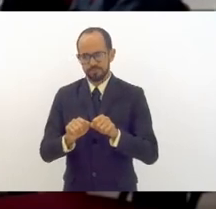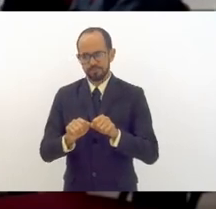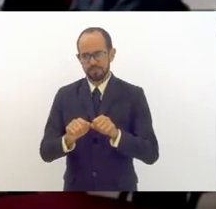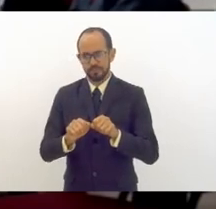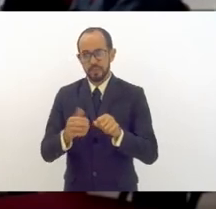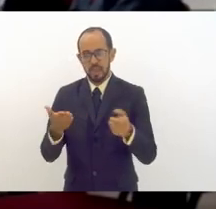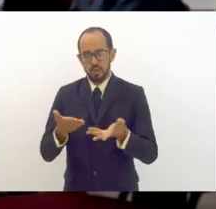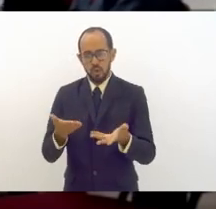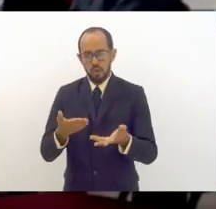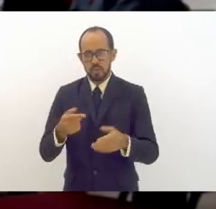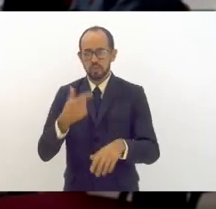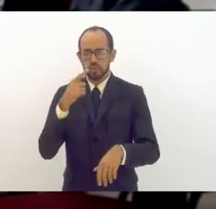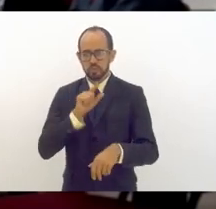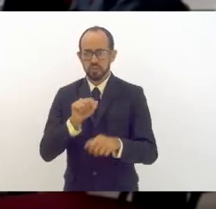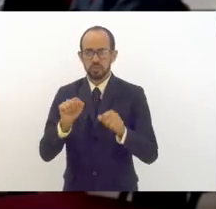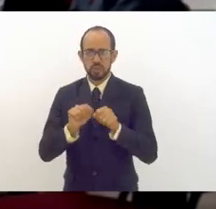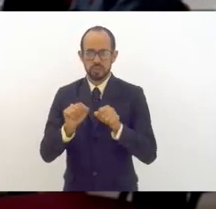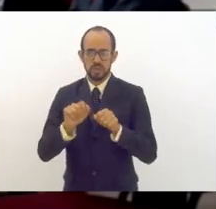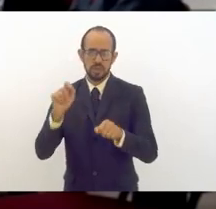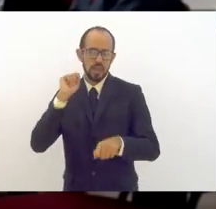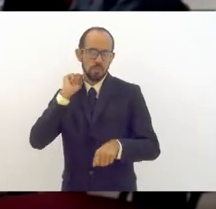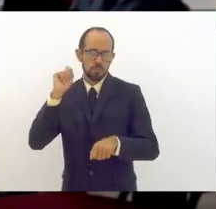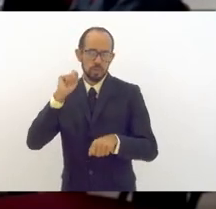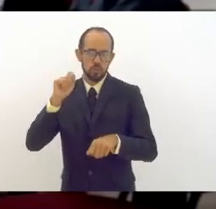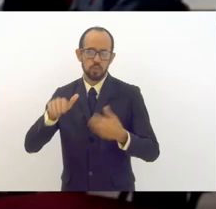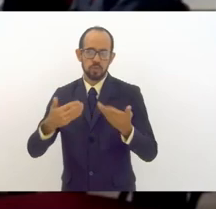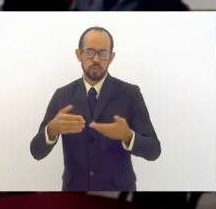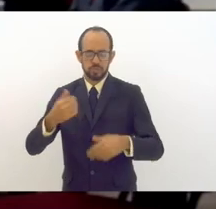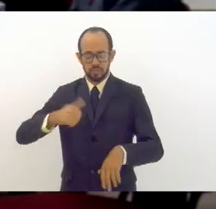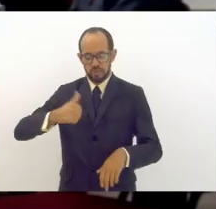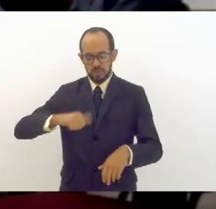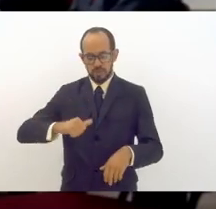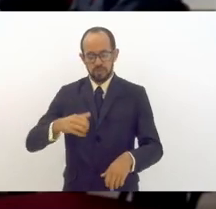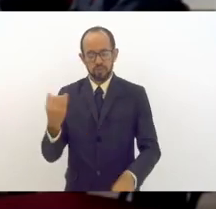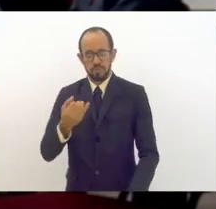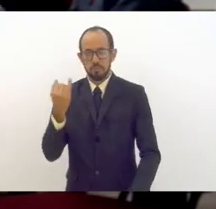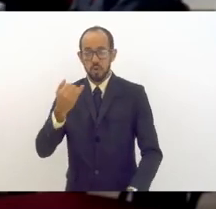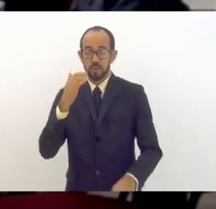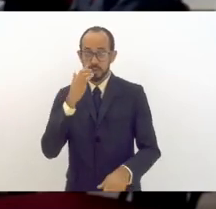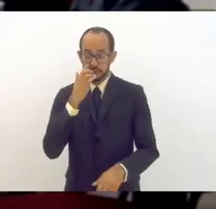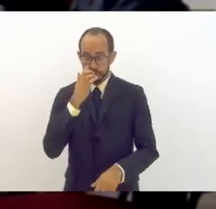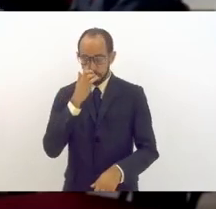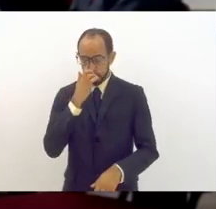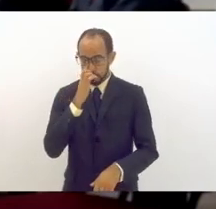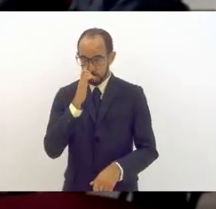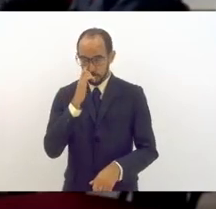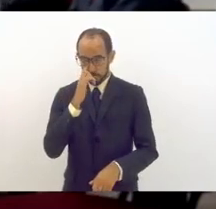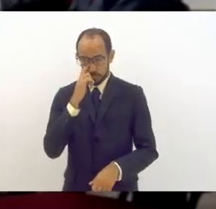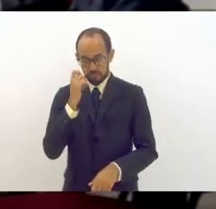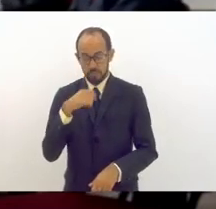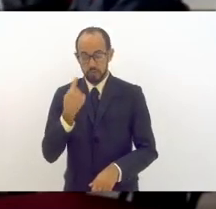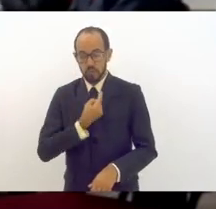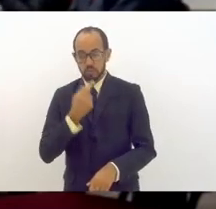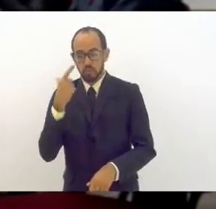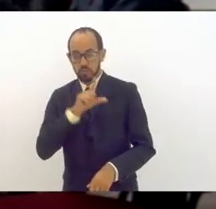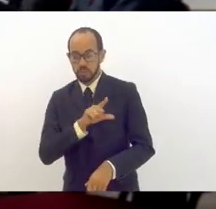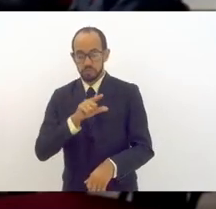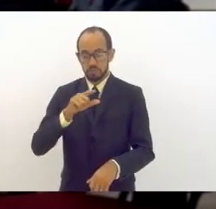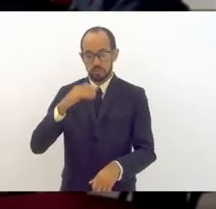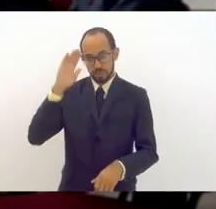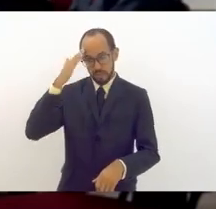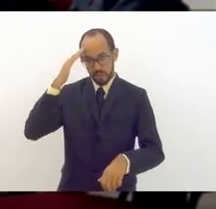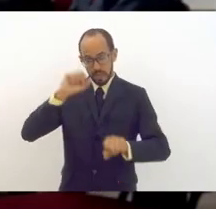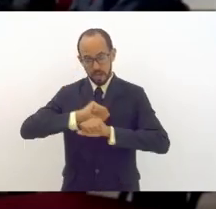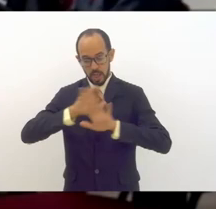a gente conseguiu realizar em abril. Então, assim, essa avaliação foi bastante importante para a gente entender como é que estava esse aprendizado. E